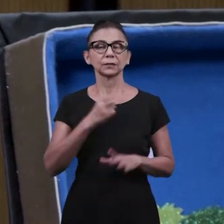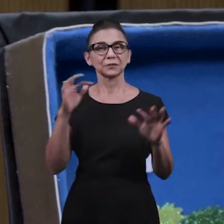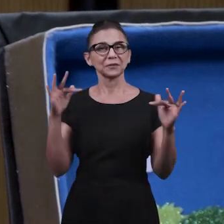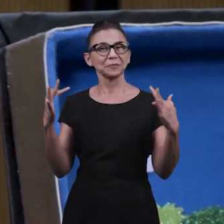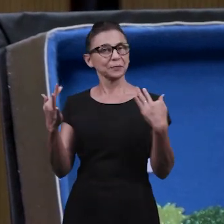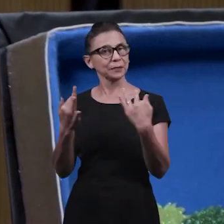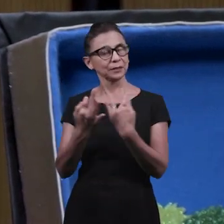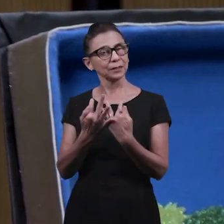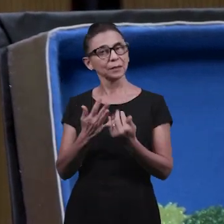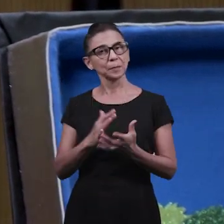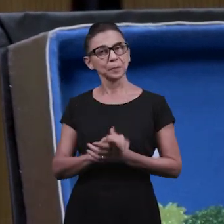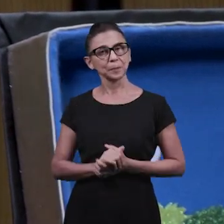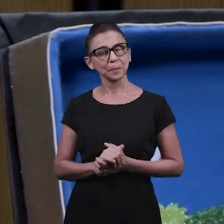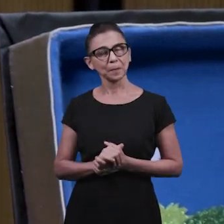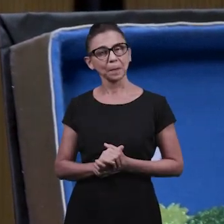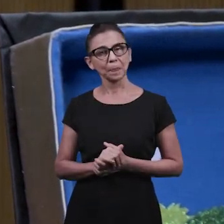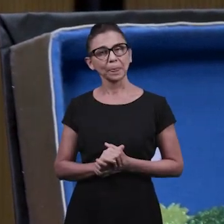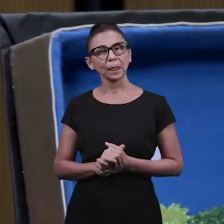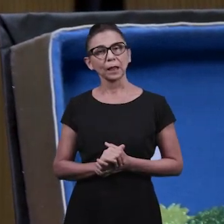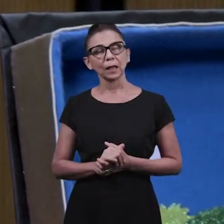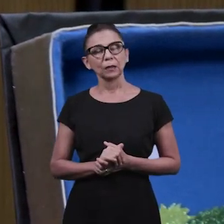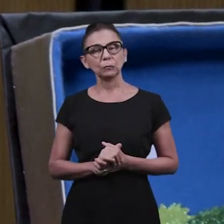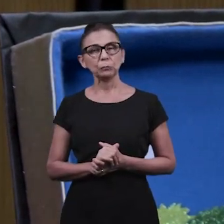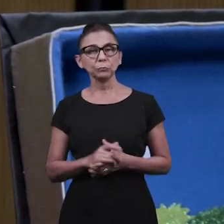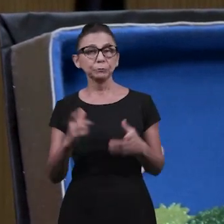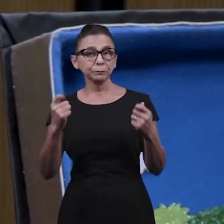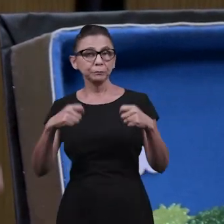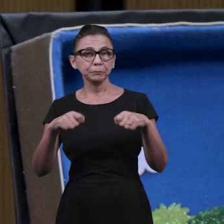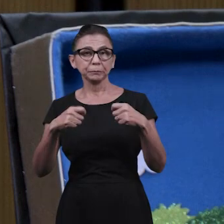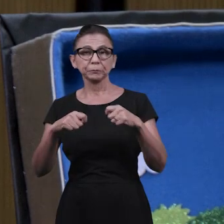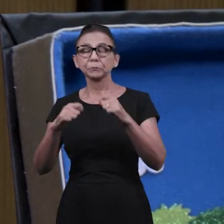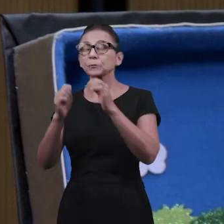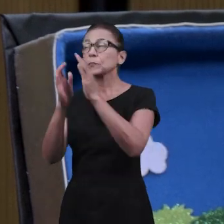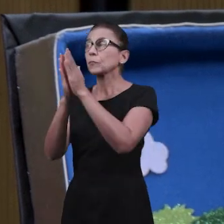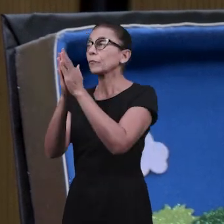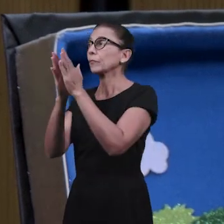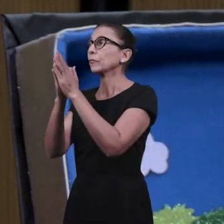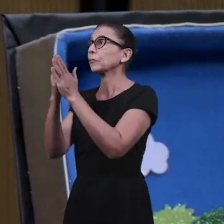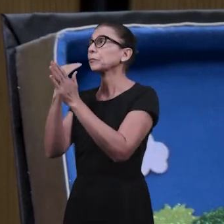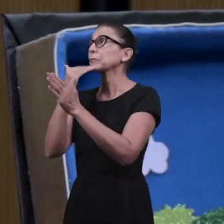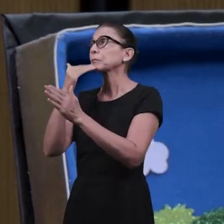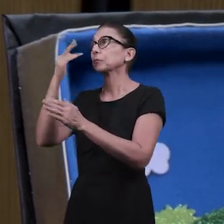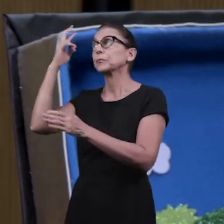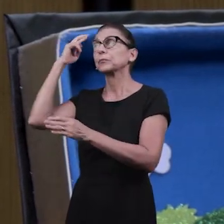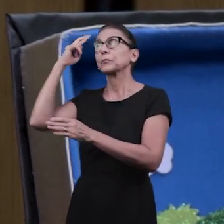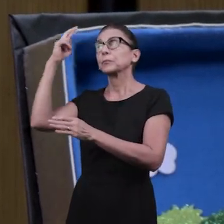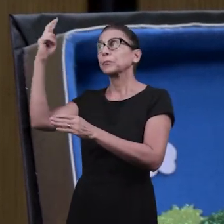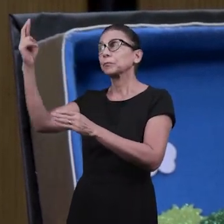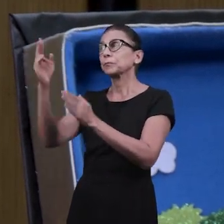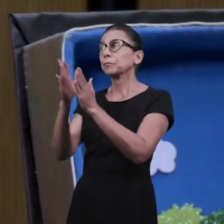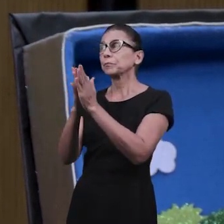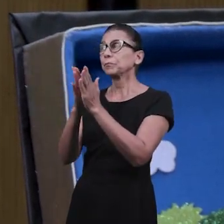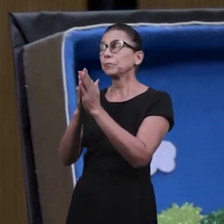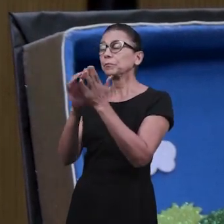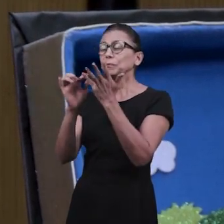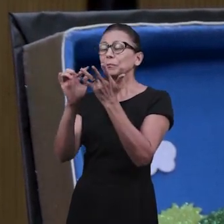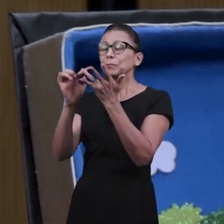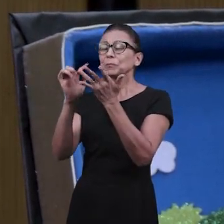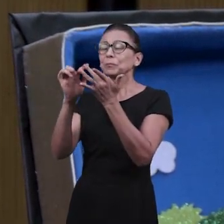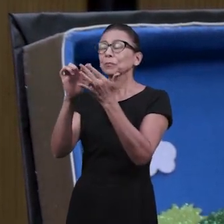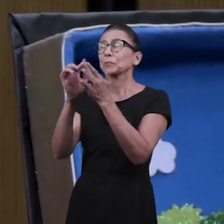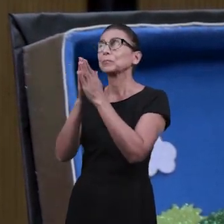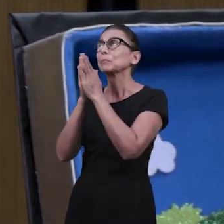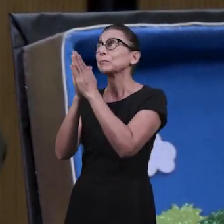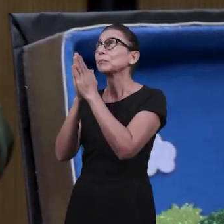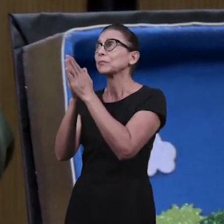família. Tudo o que precisamos é orar a Deus, pedir a Ele, colocar as nossas petições no seu